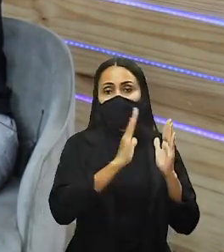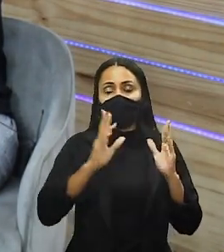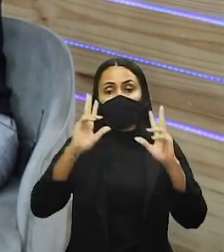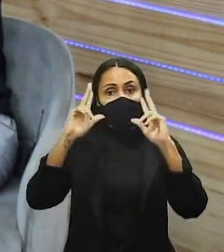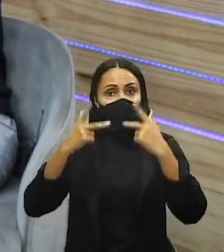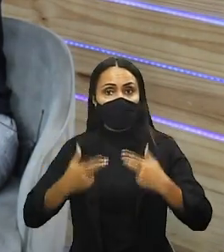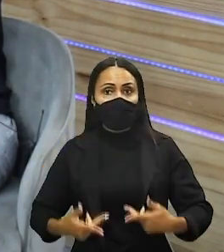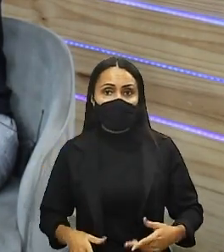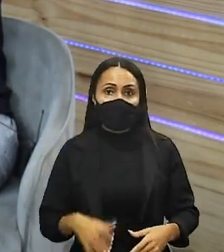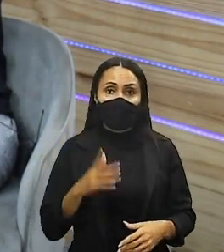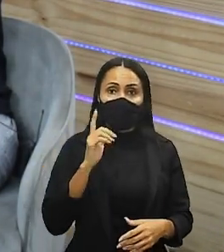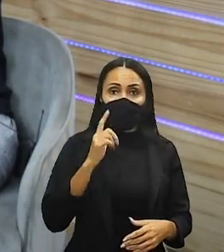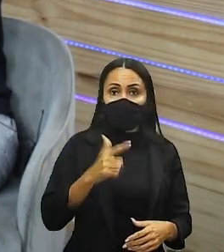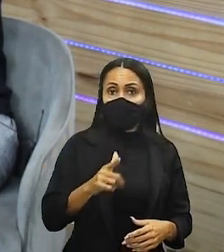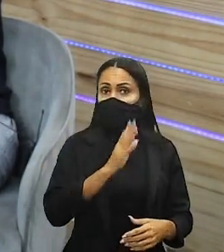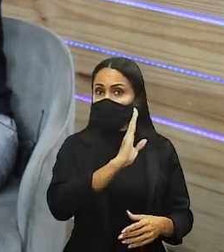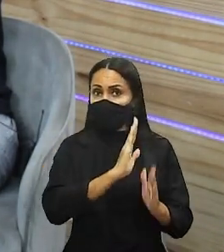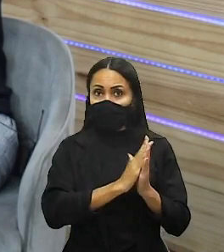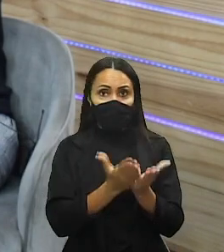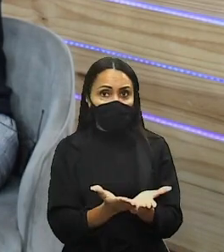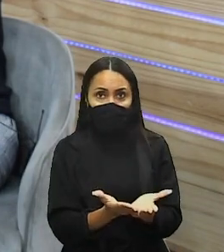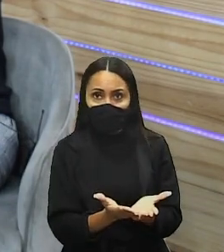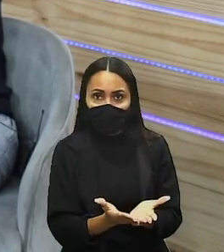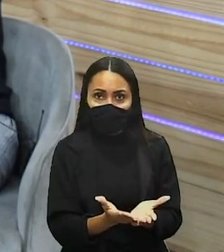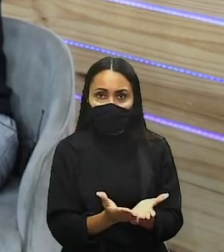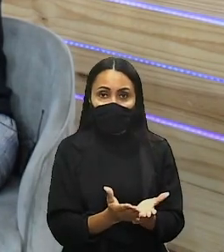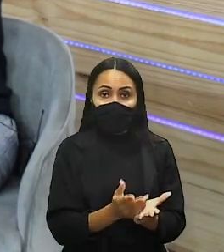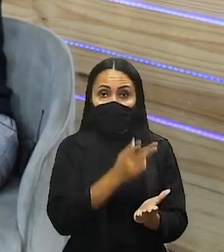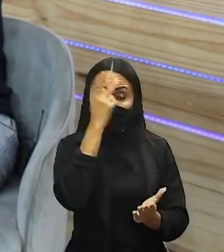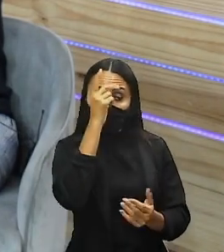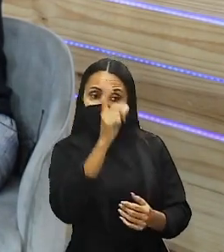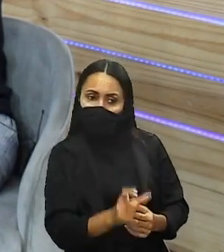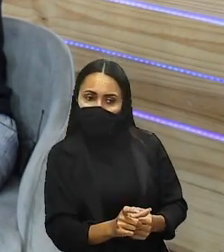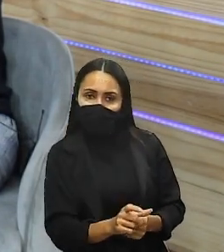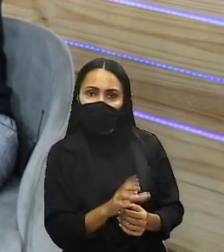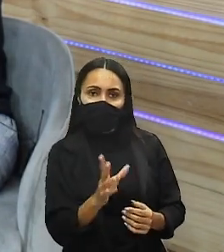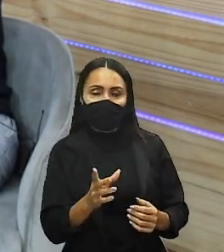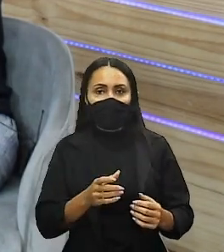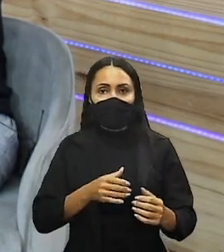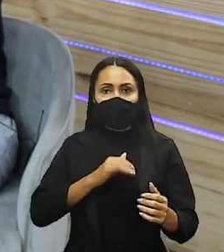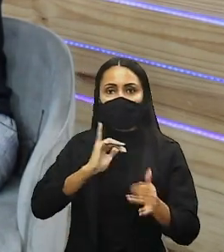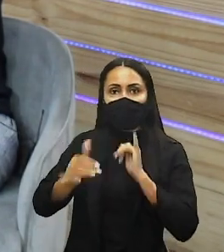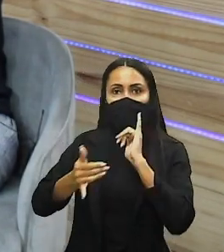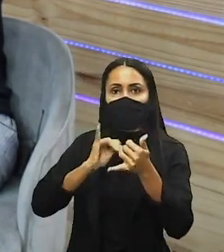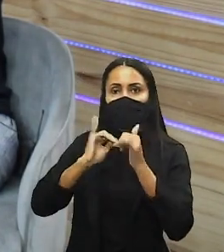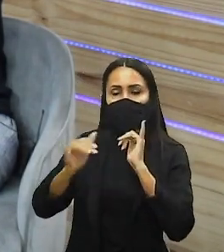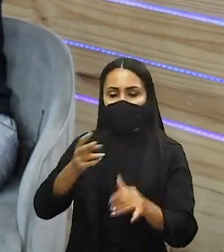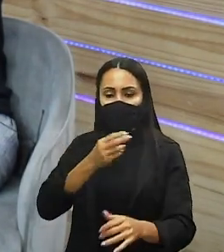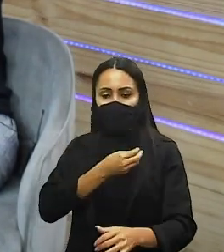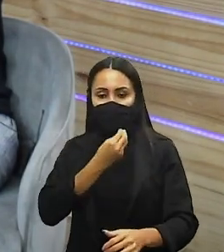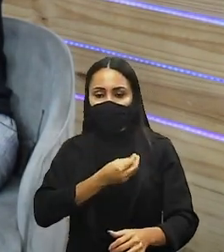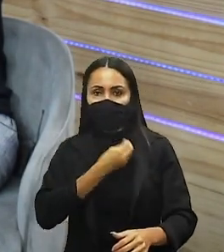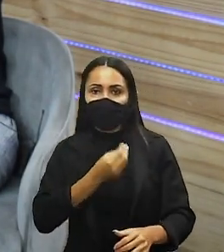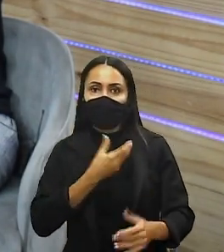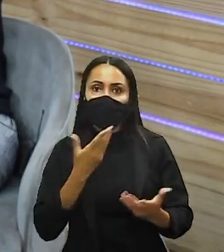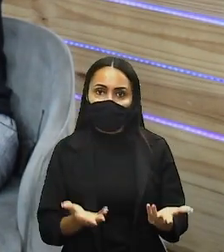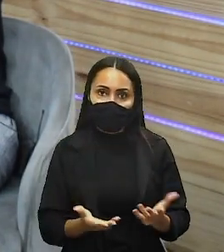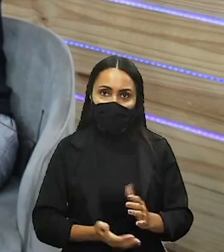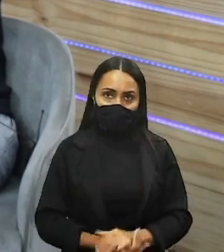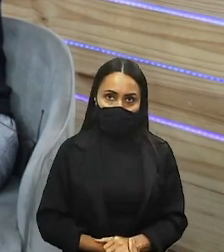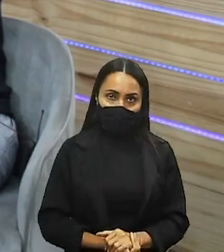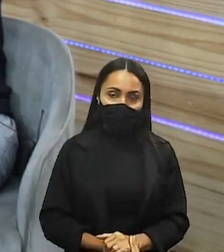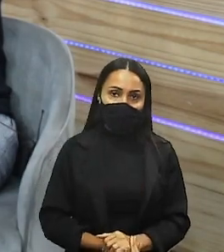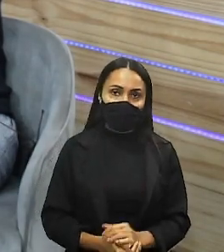não tem livros, então. Quem são os livros? São as pessoas que contam suas histórias, que relatam as suas vivências, né?